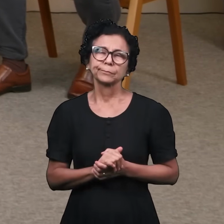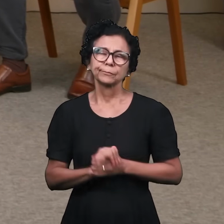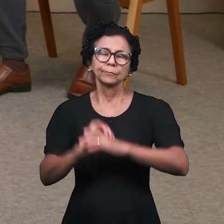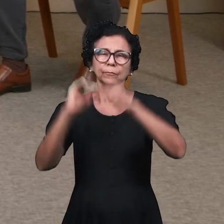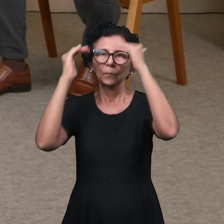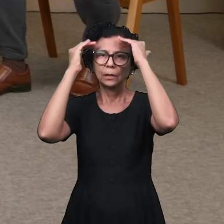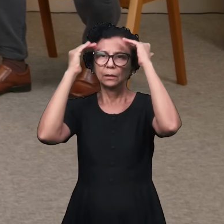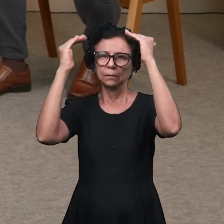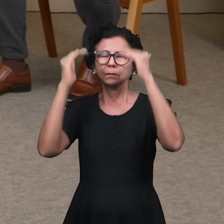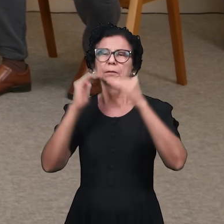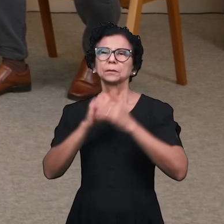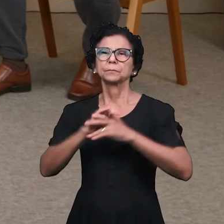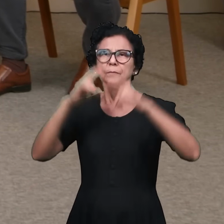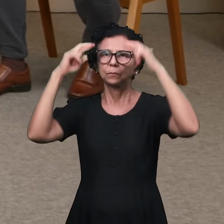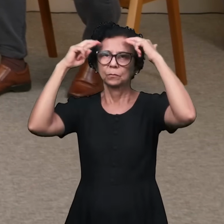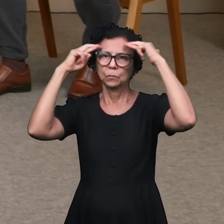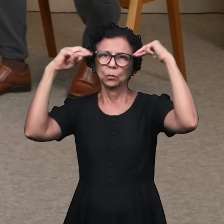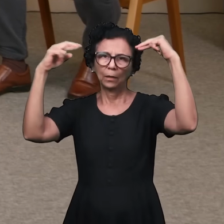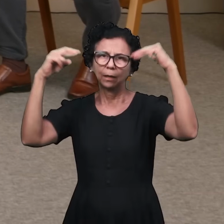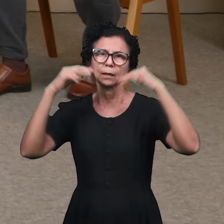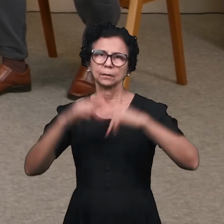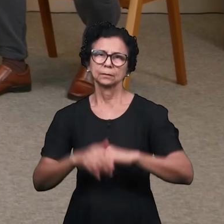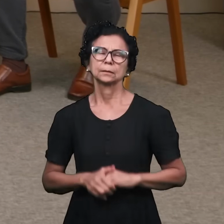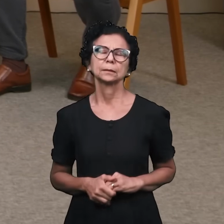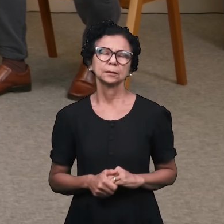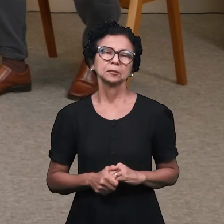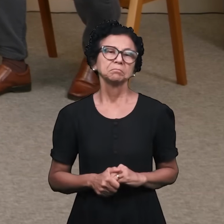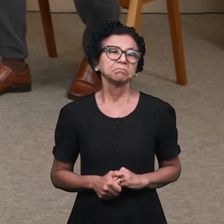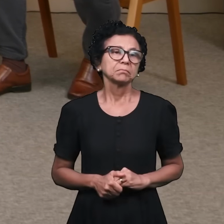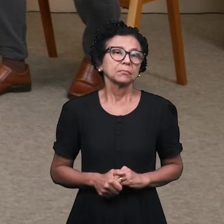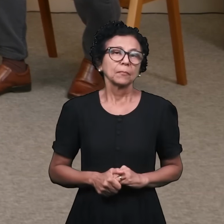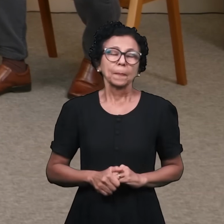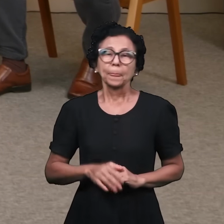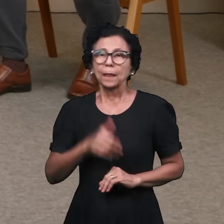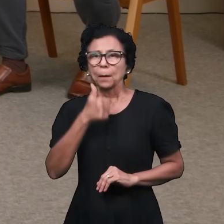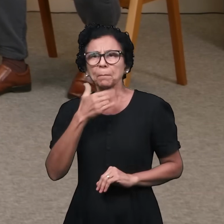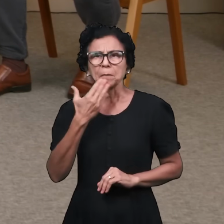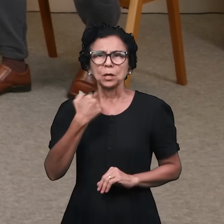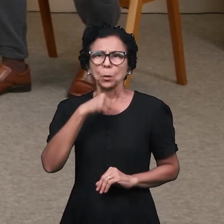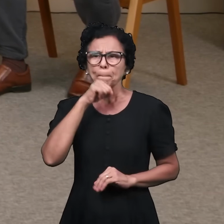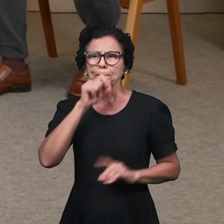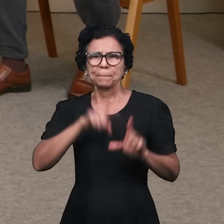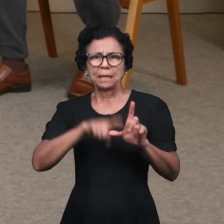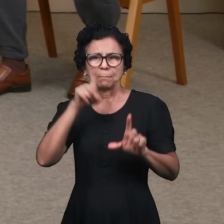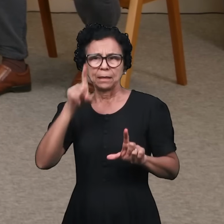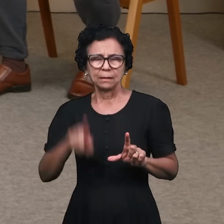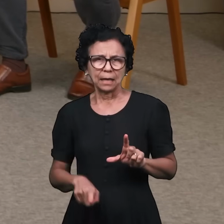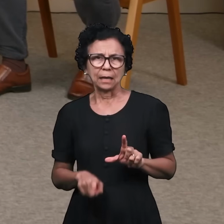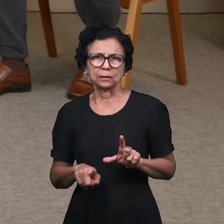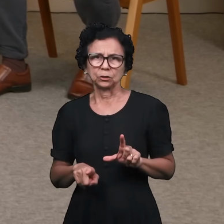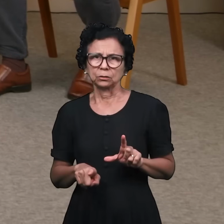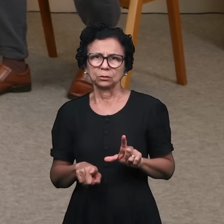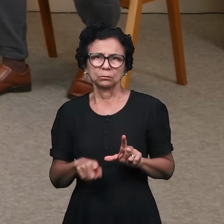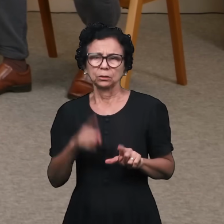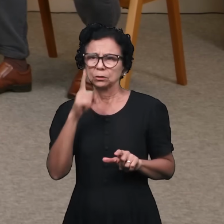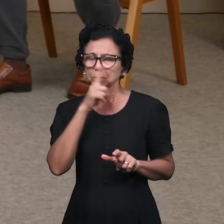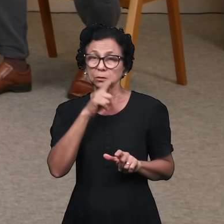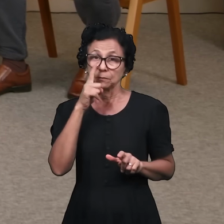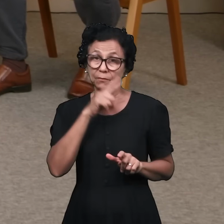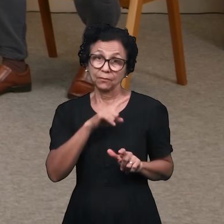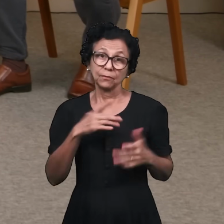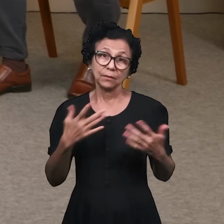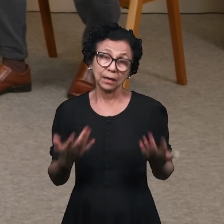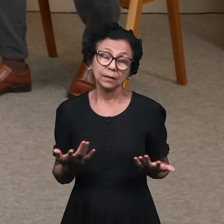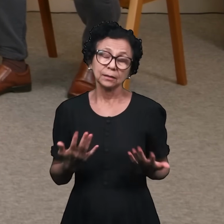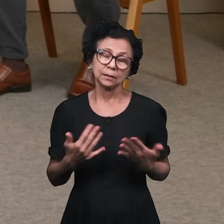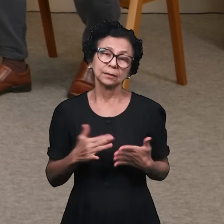Exatamente. Nós sabemos que, independente do pai e da mãe serem perfeitos, quando